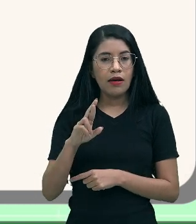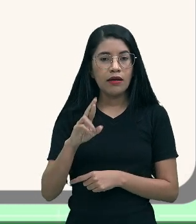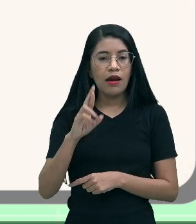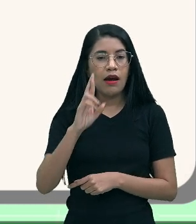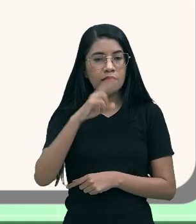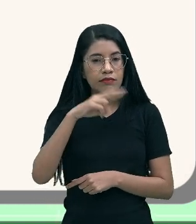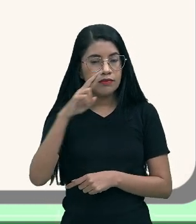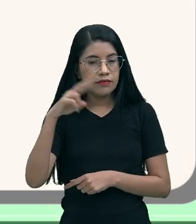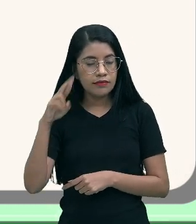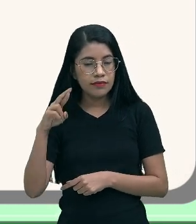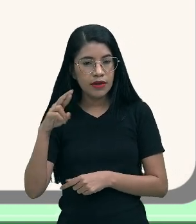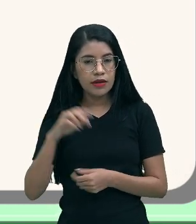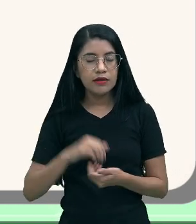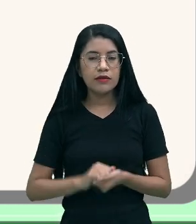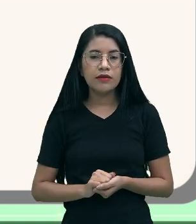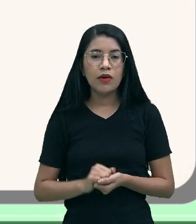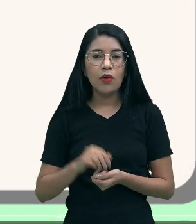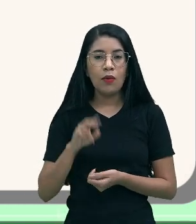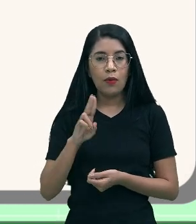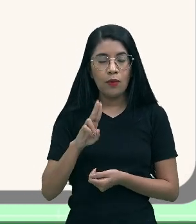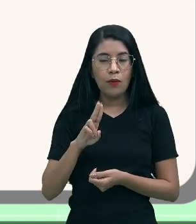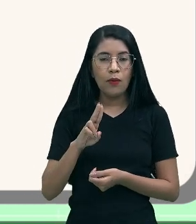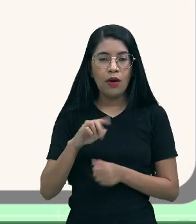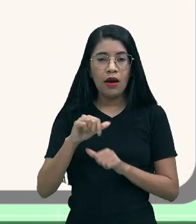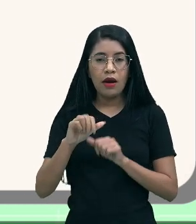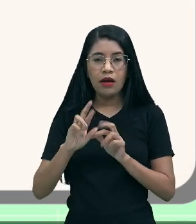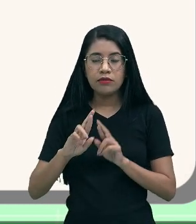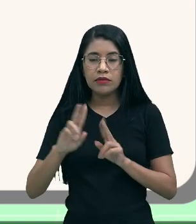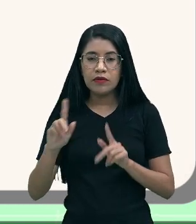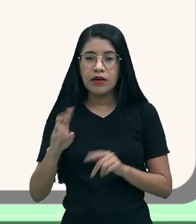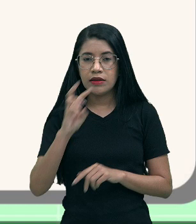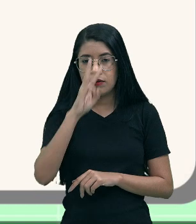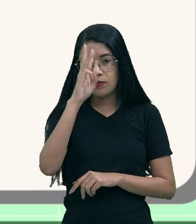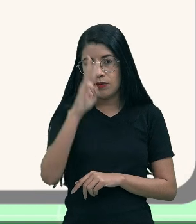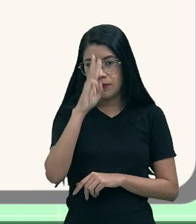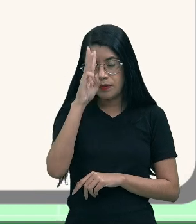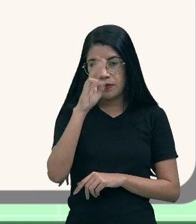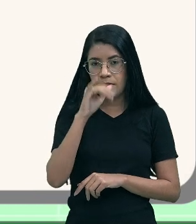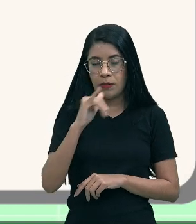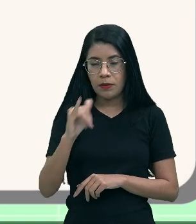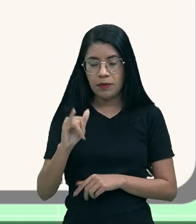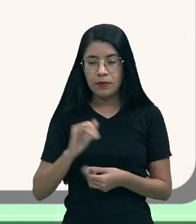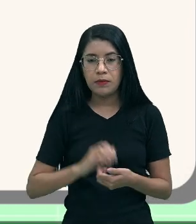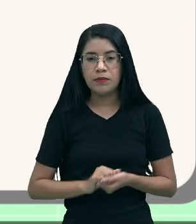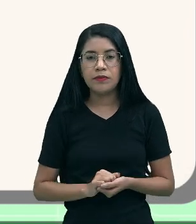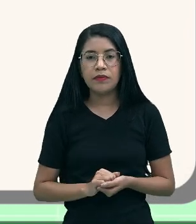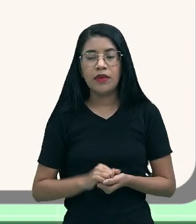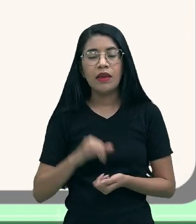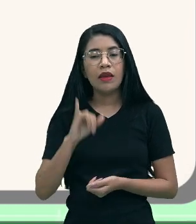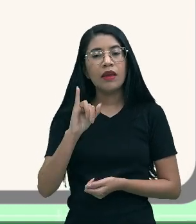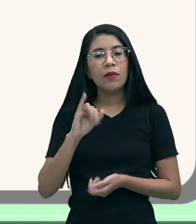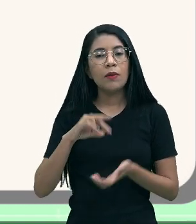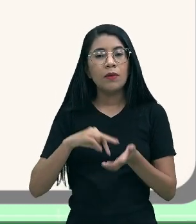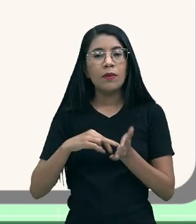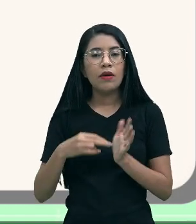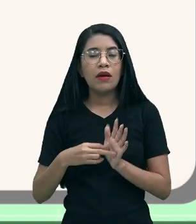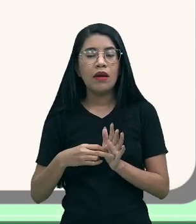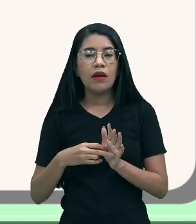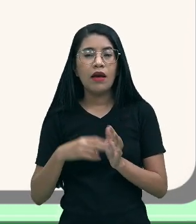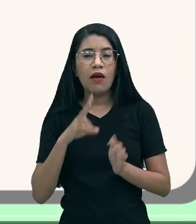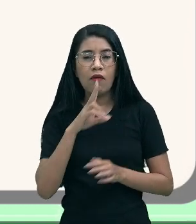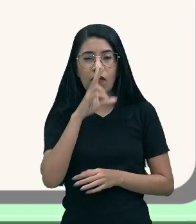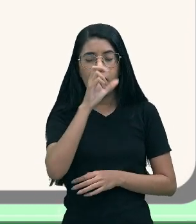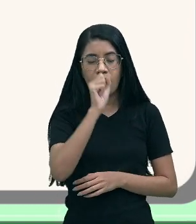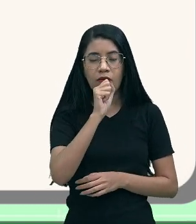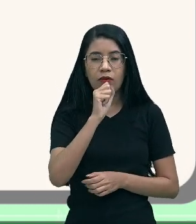resistência, o U aqui é a nossa diferença de potencial elétrico, ou DDP, e o I é a intensidade da